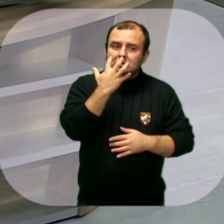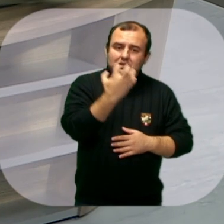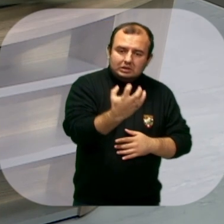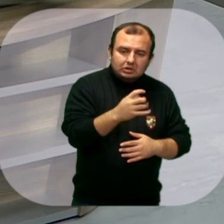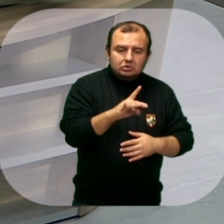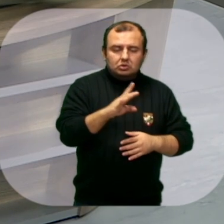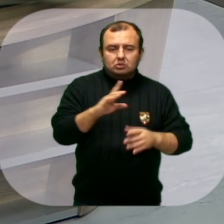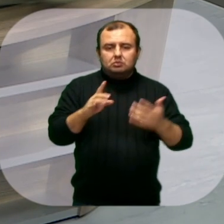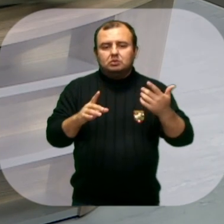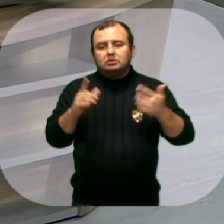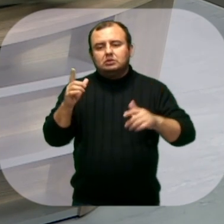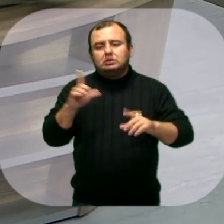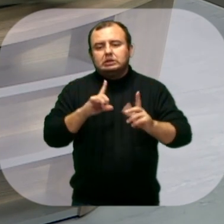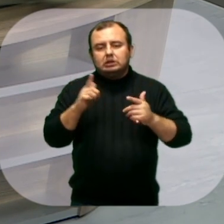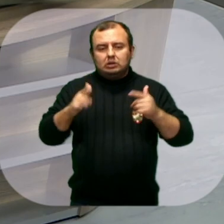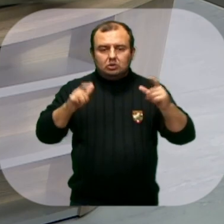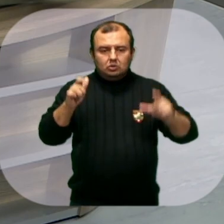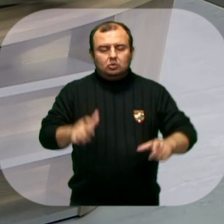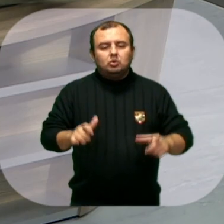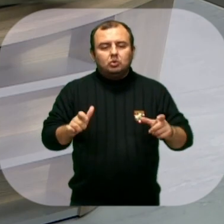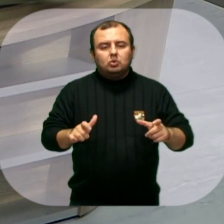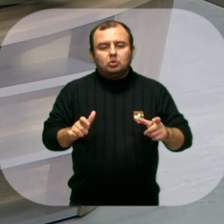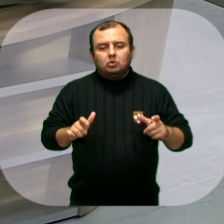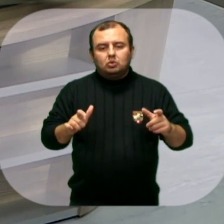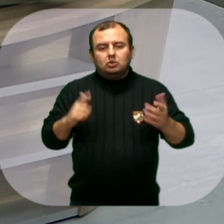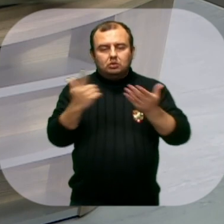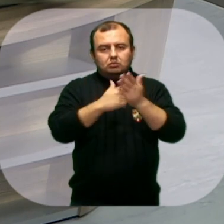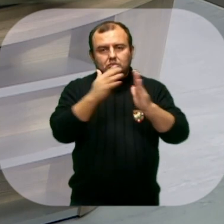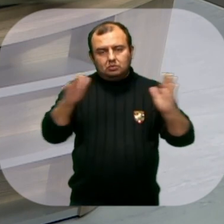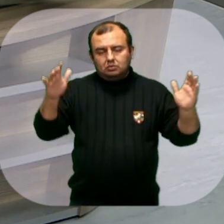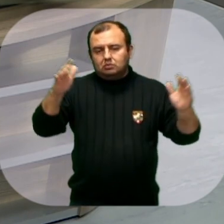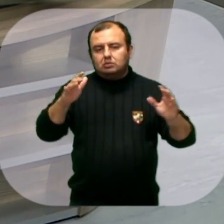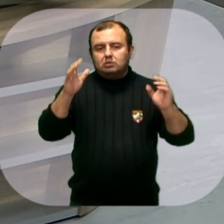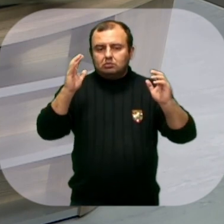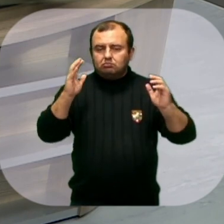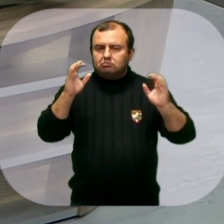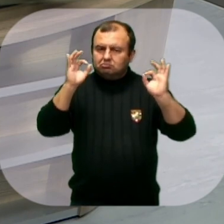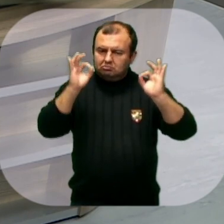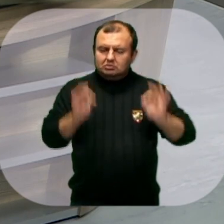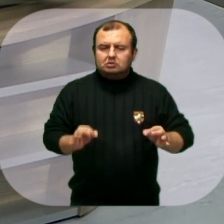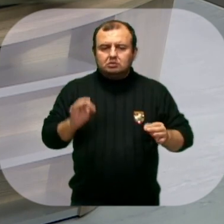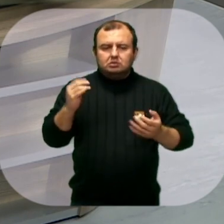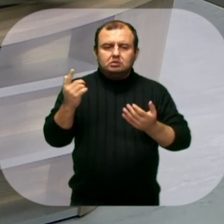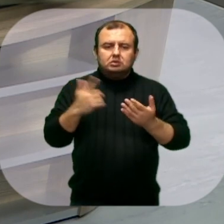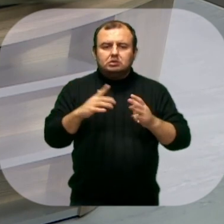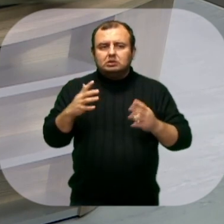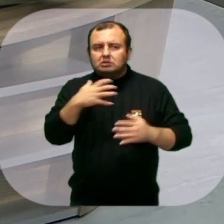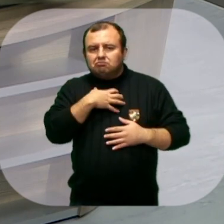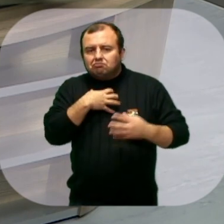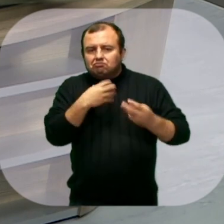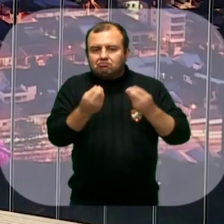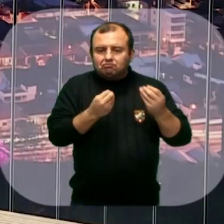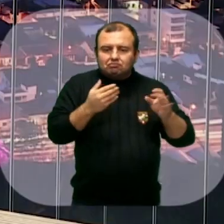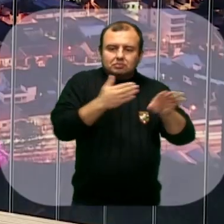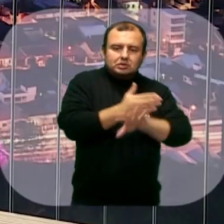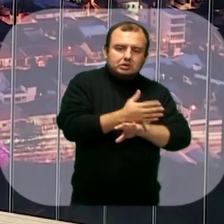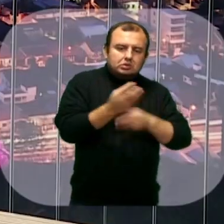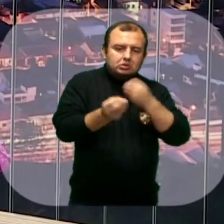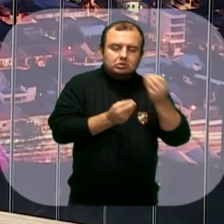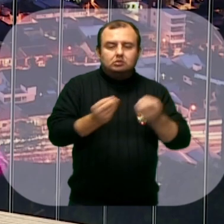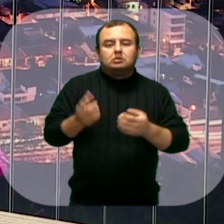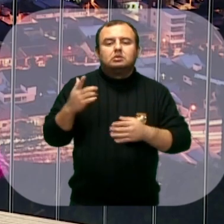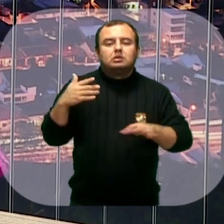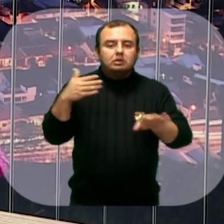e desmistificar o espaço sagrado da biblioteca, que às vezes as pessoas ficam meio constrangidas de entrar lá, e